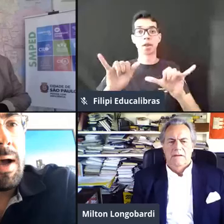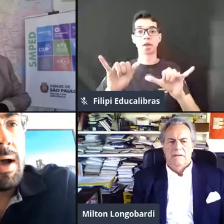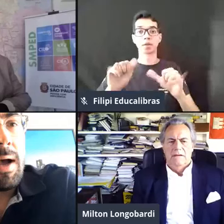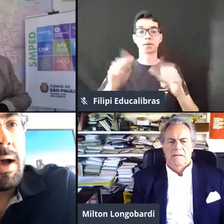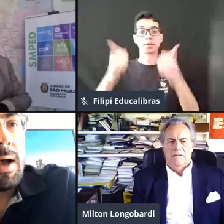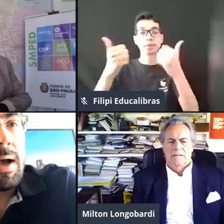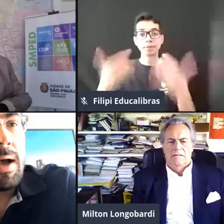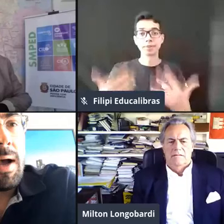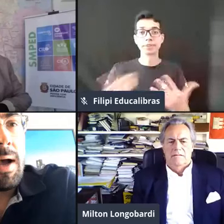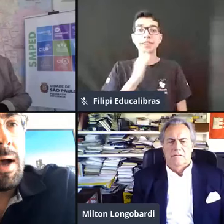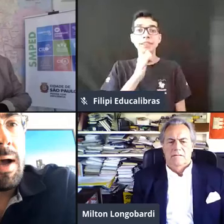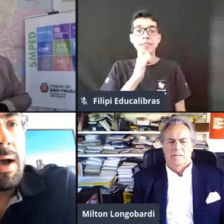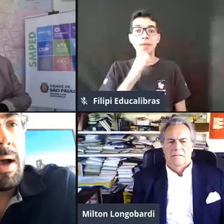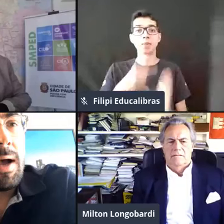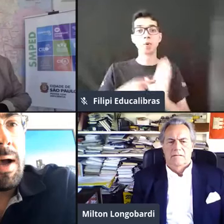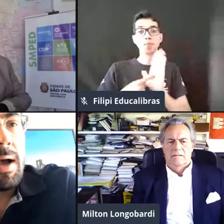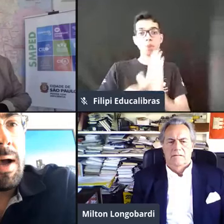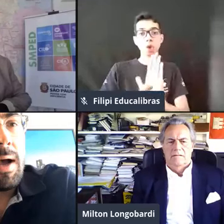sem apenas